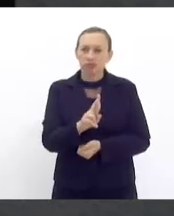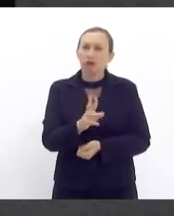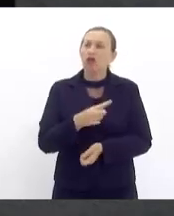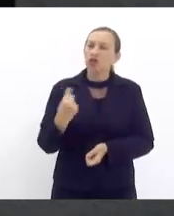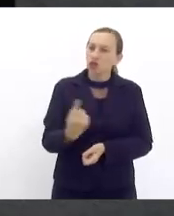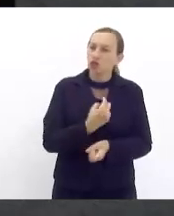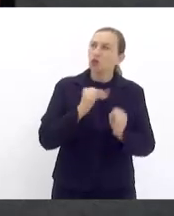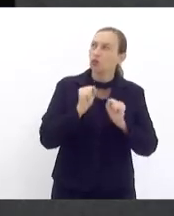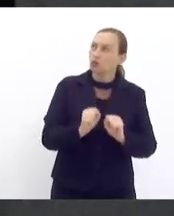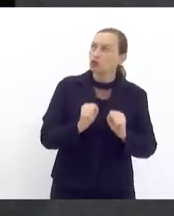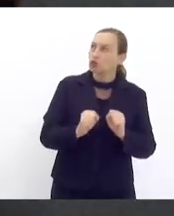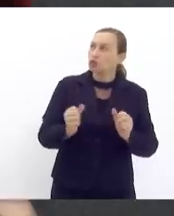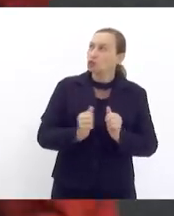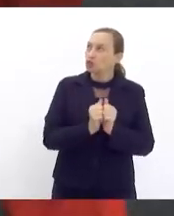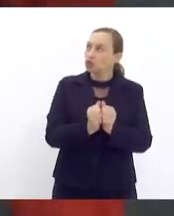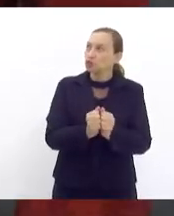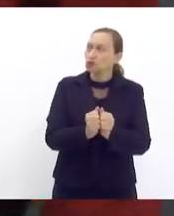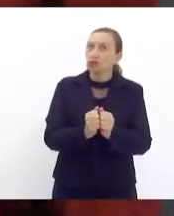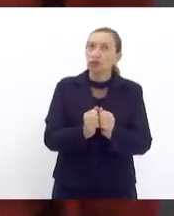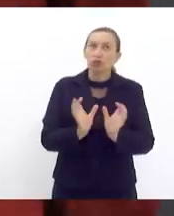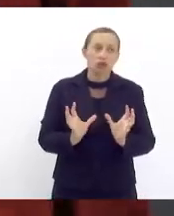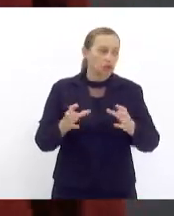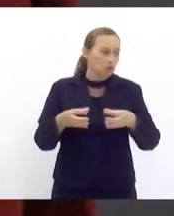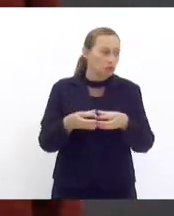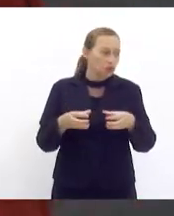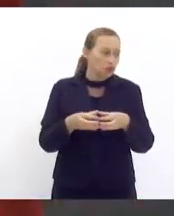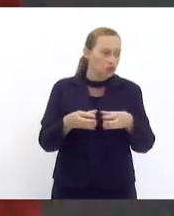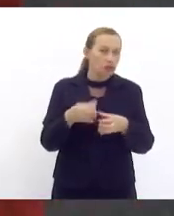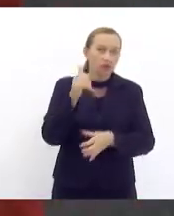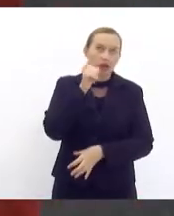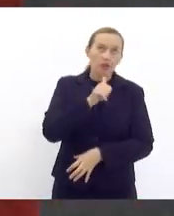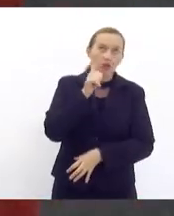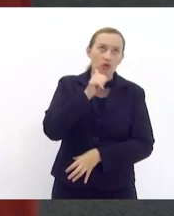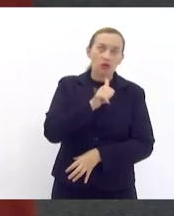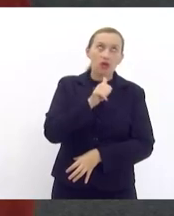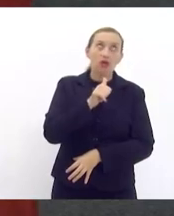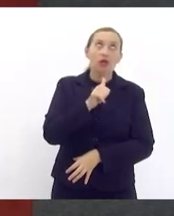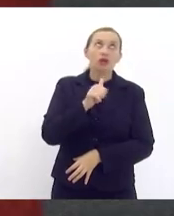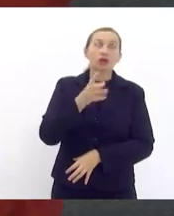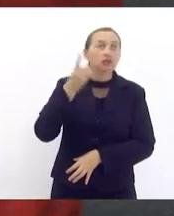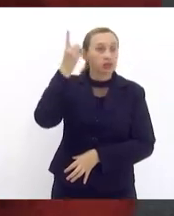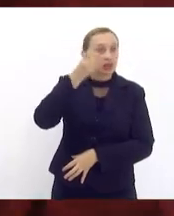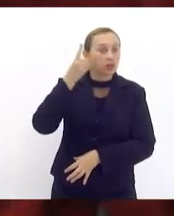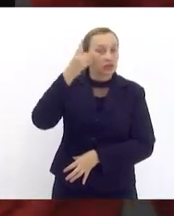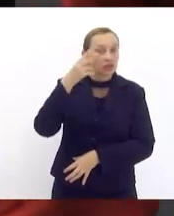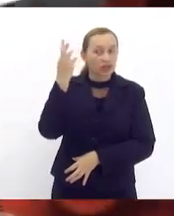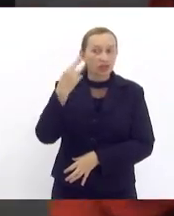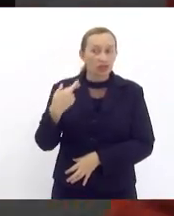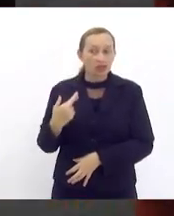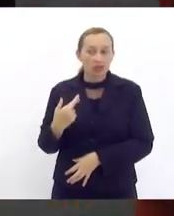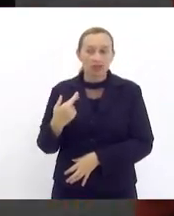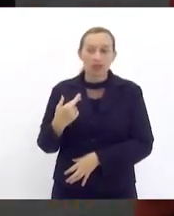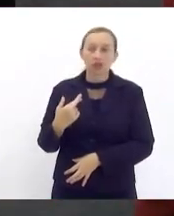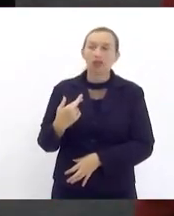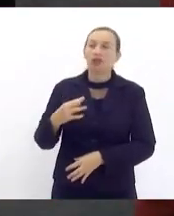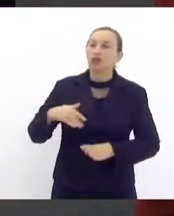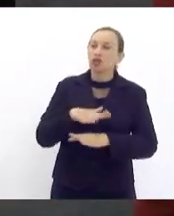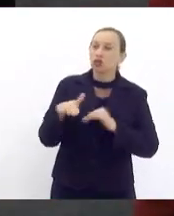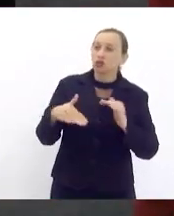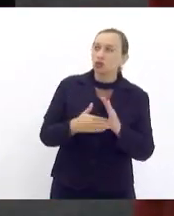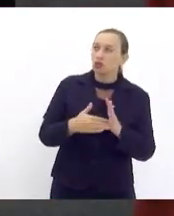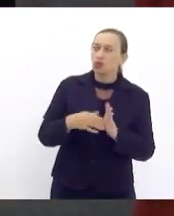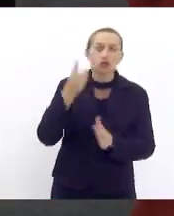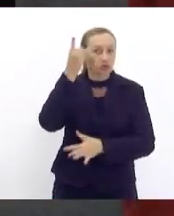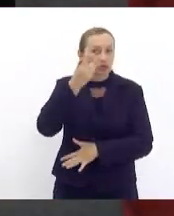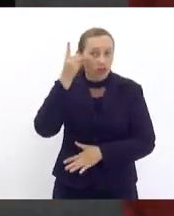que nós possamos também no âmbito da Comissão da mulher presidida pela Nobre deputada Renata Souza mas sensibilizando todas e todos